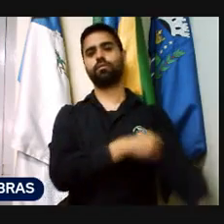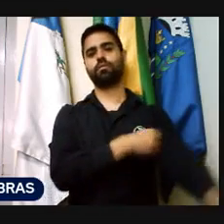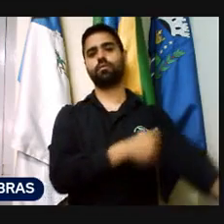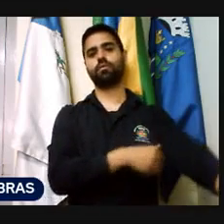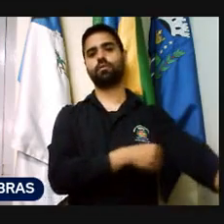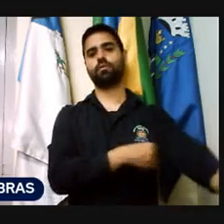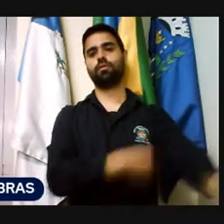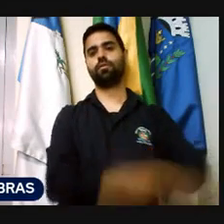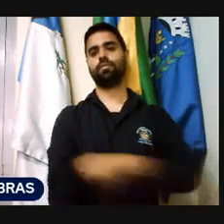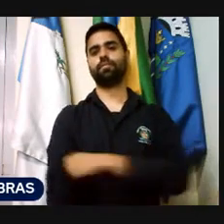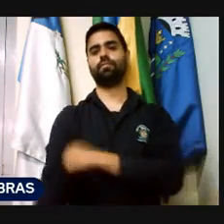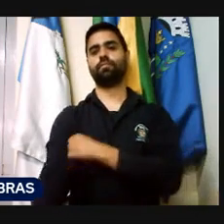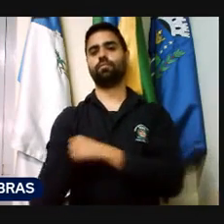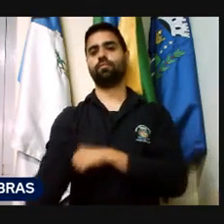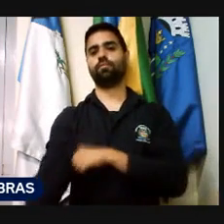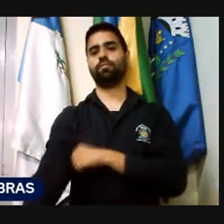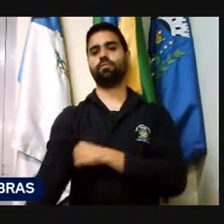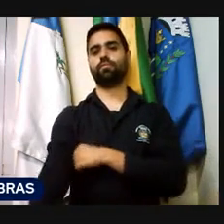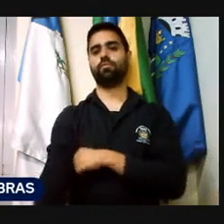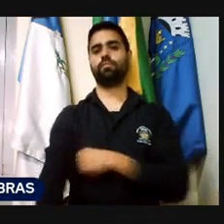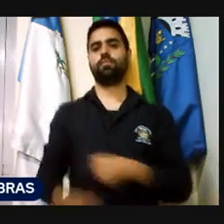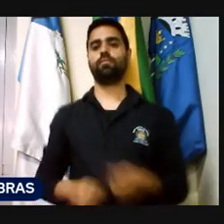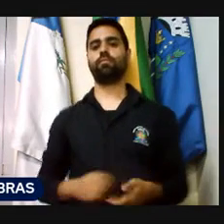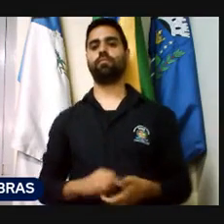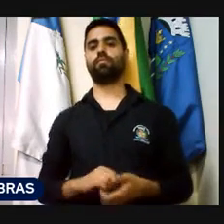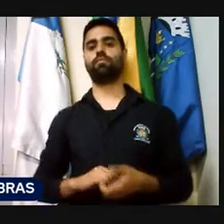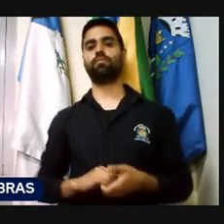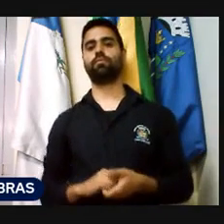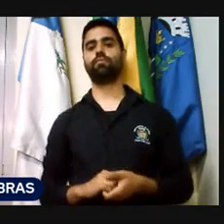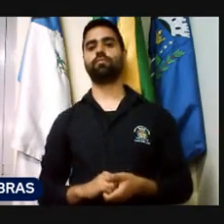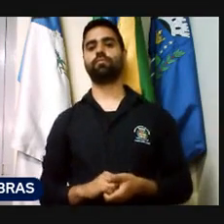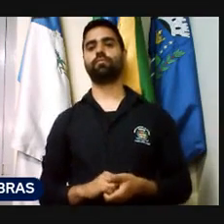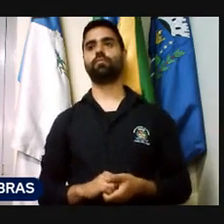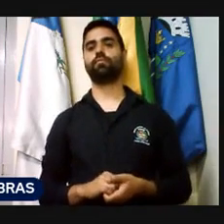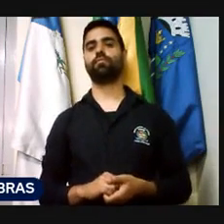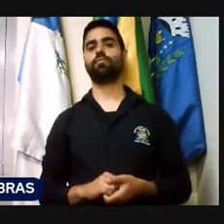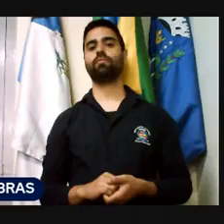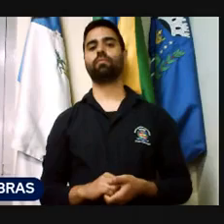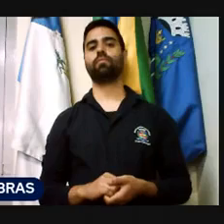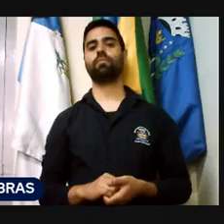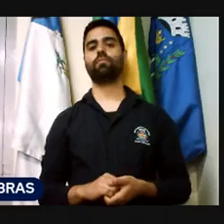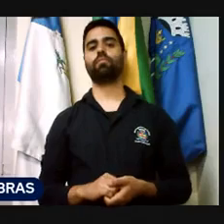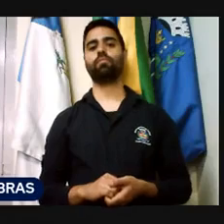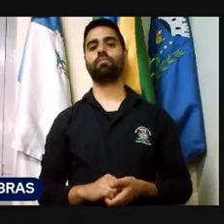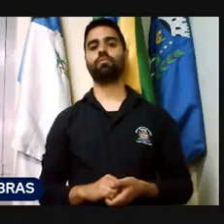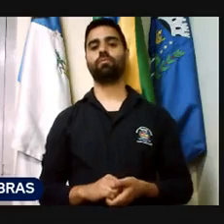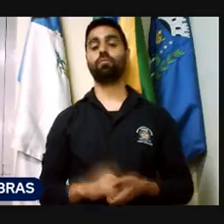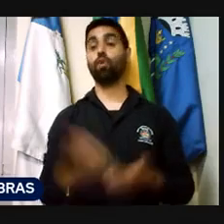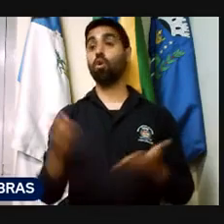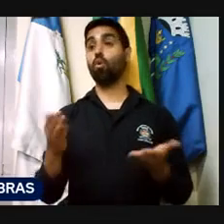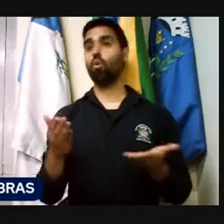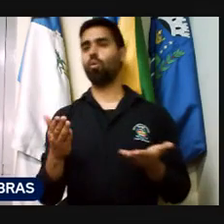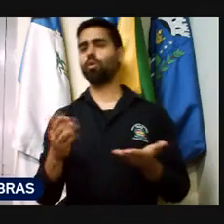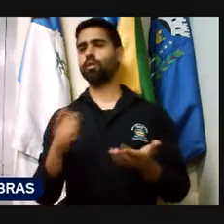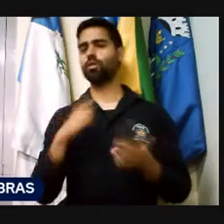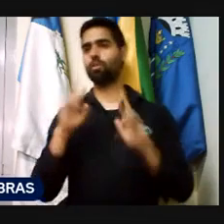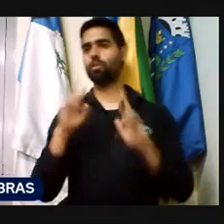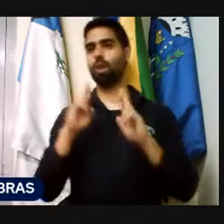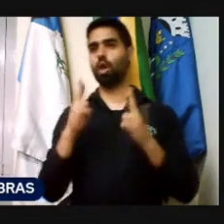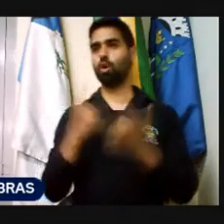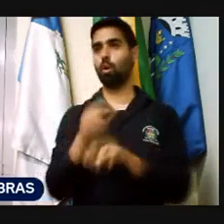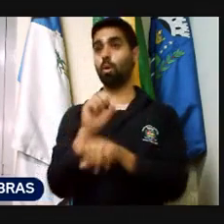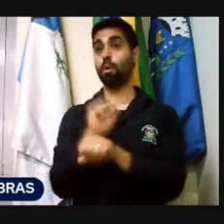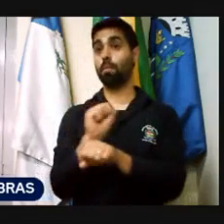nas nossas reuniões, que hoje, quando nós fomos reunir e